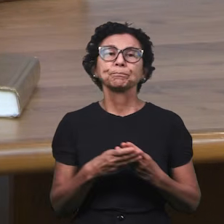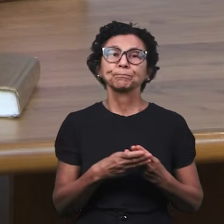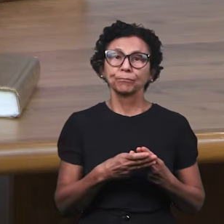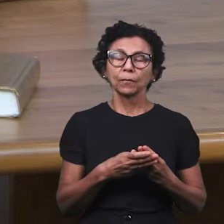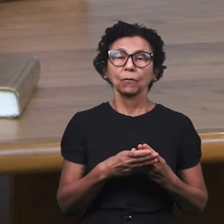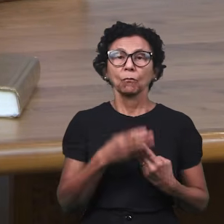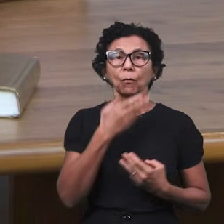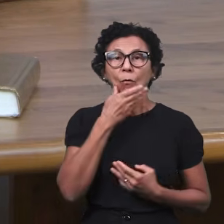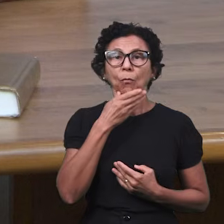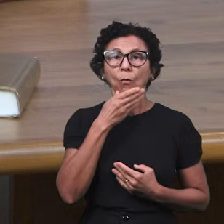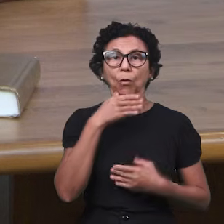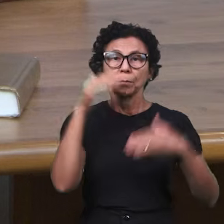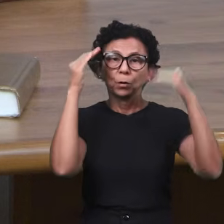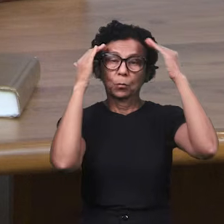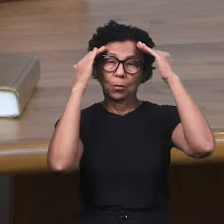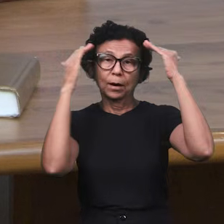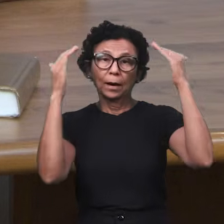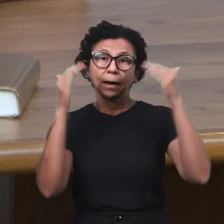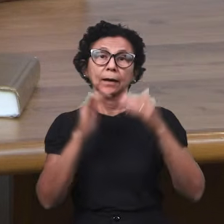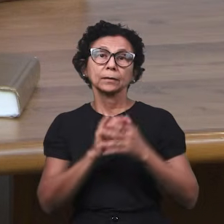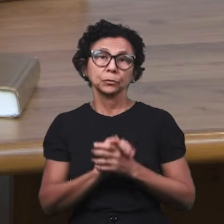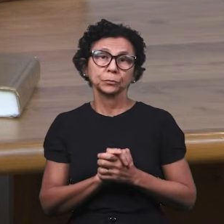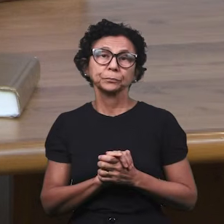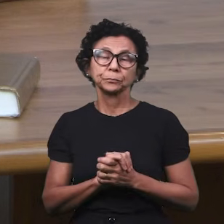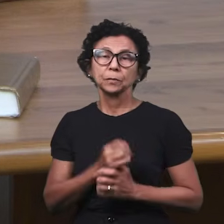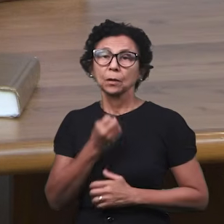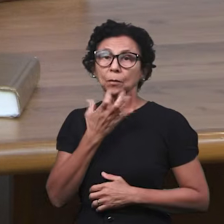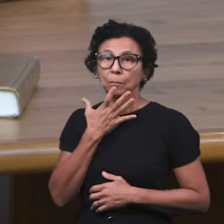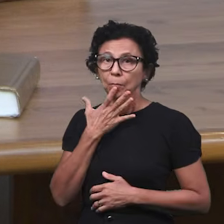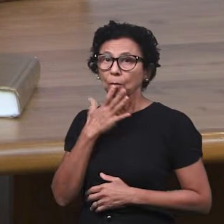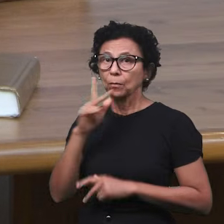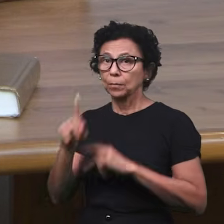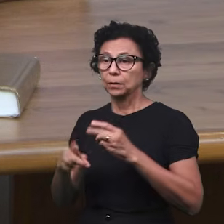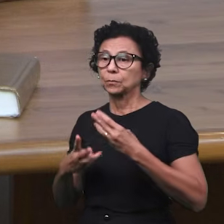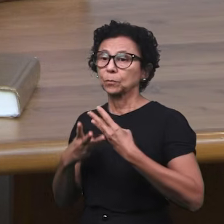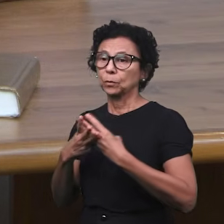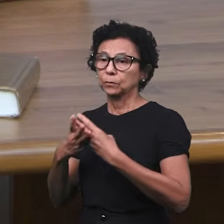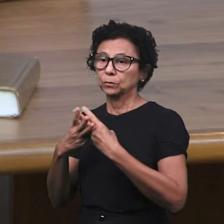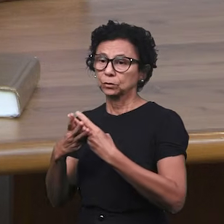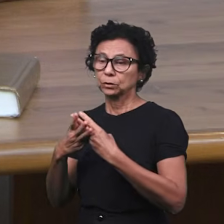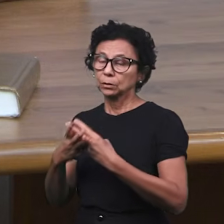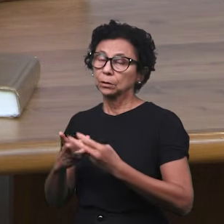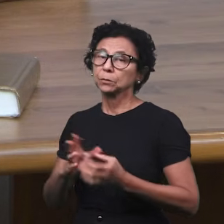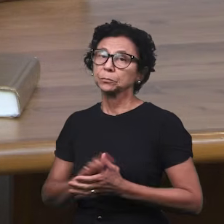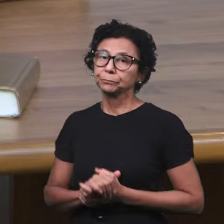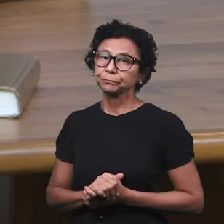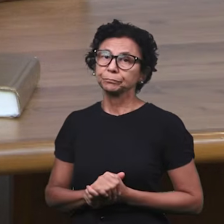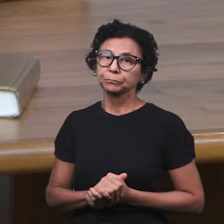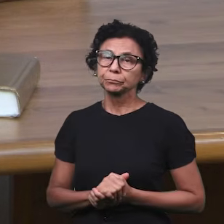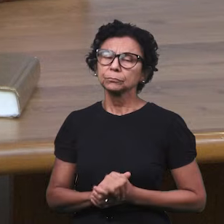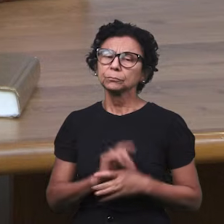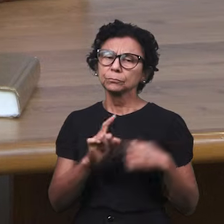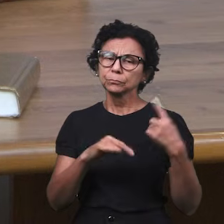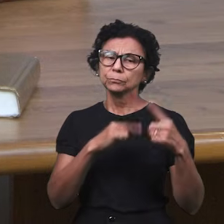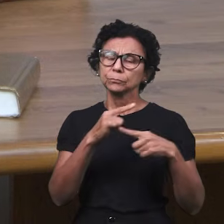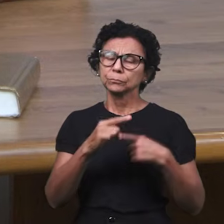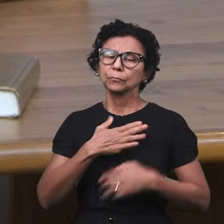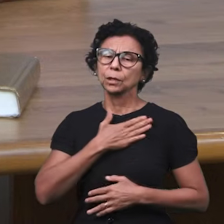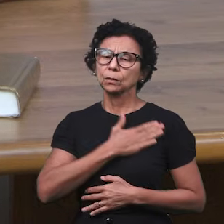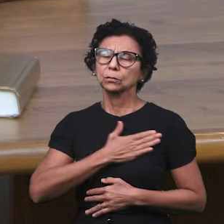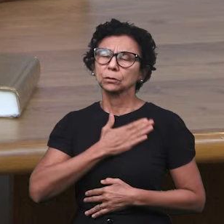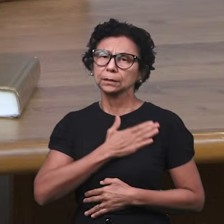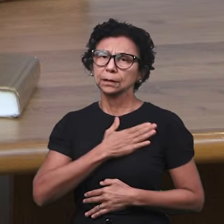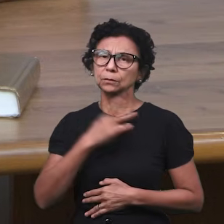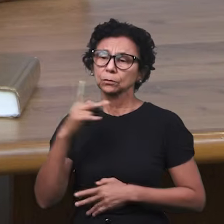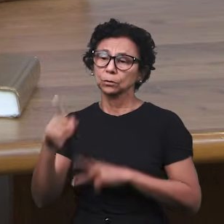grande para com os judeus, e agradável para com a multidão de seus irmãos, procurando o bem do seu